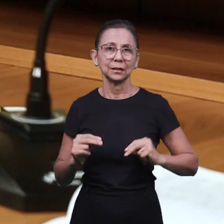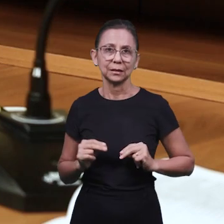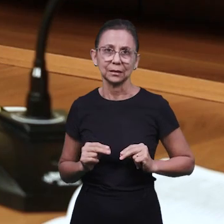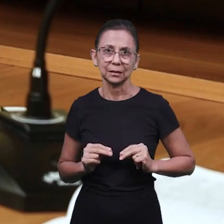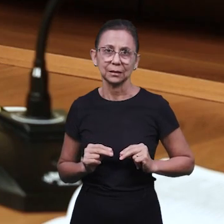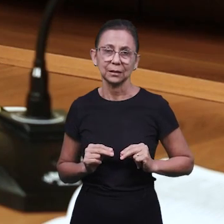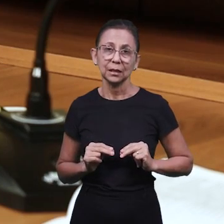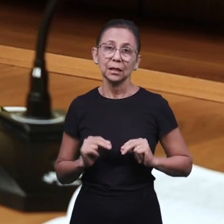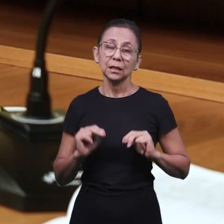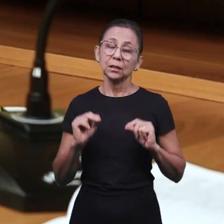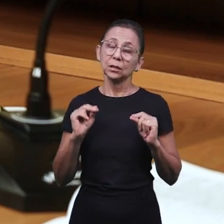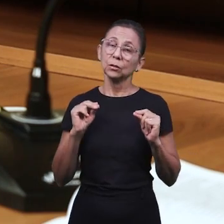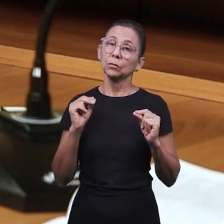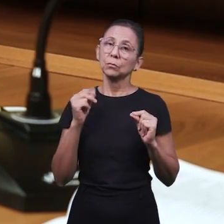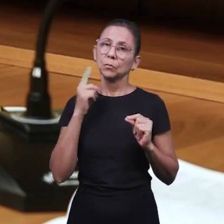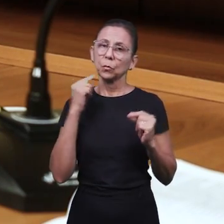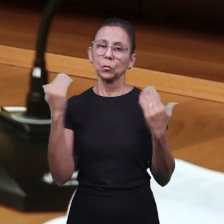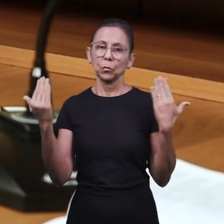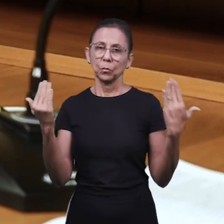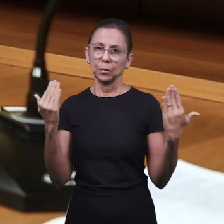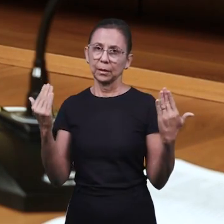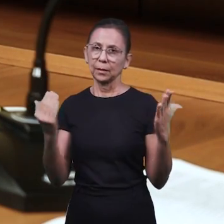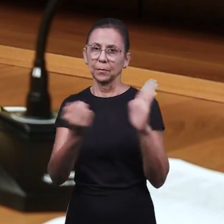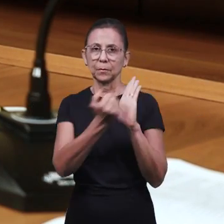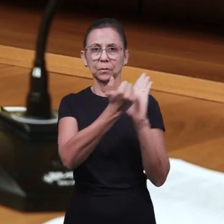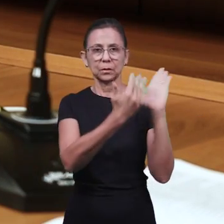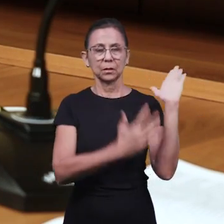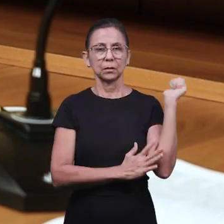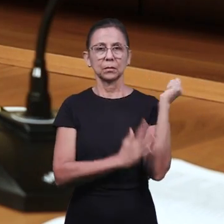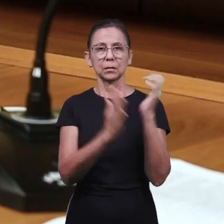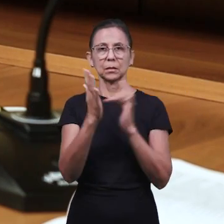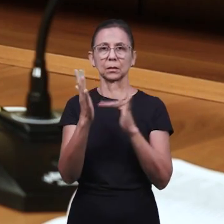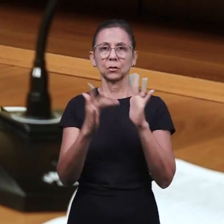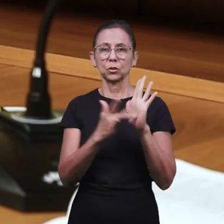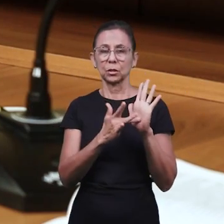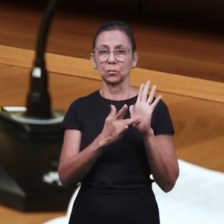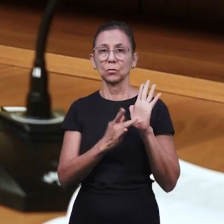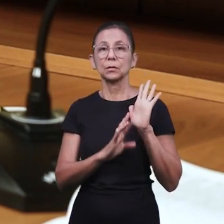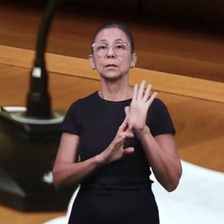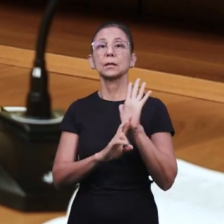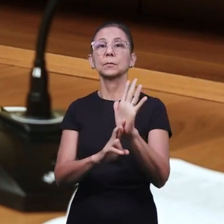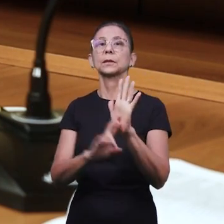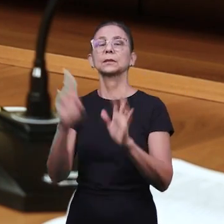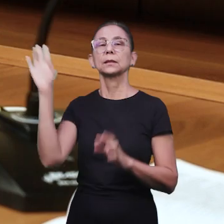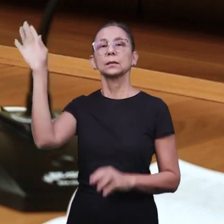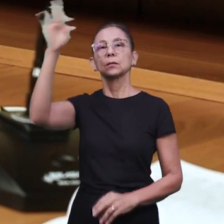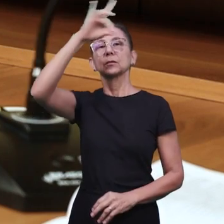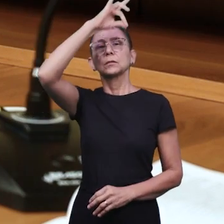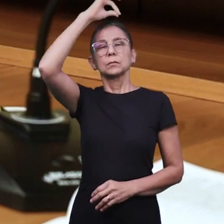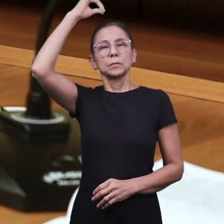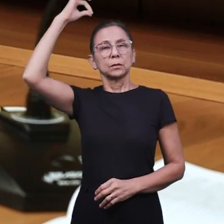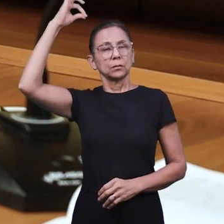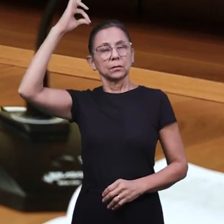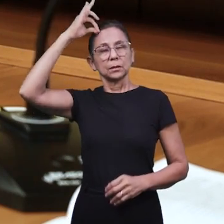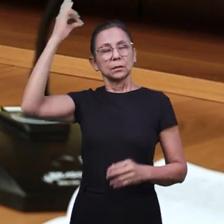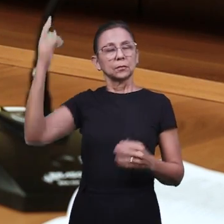Fazendo uma analogia, o sangue do Senhor Jesus derramado, que é símbolo do Espírito Santo, ele faz a mesma